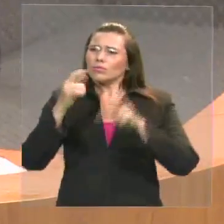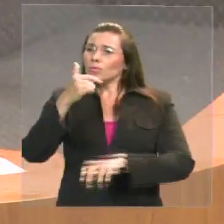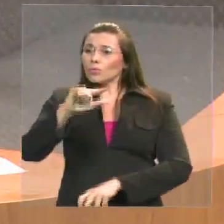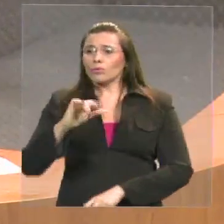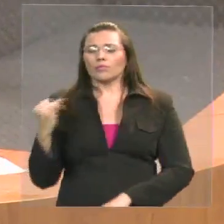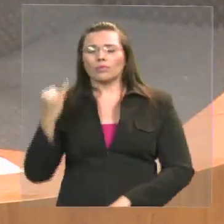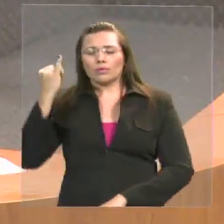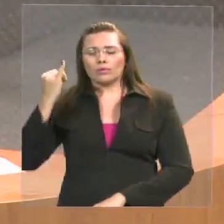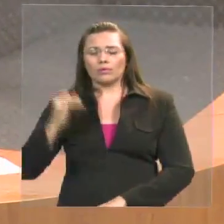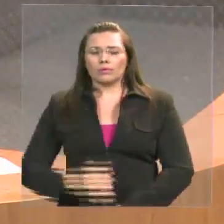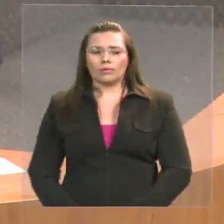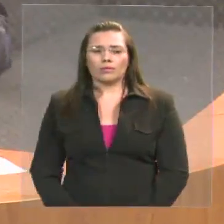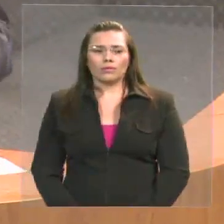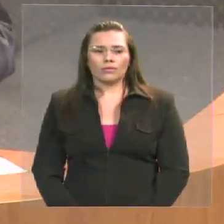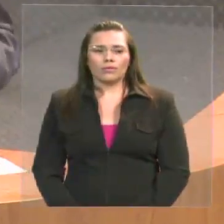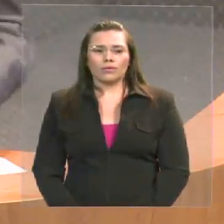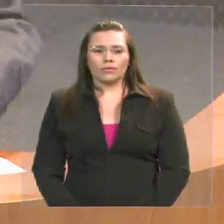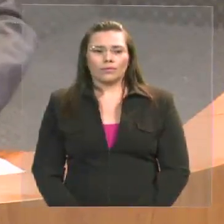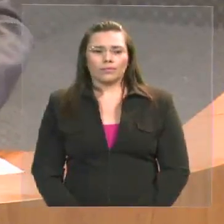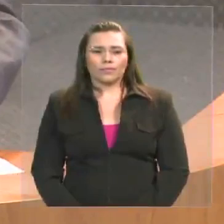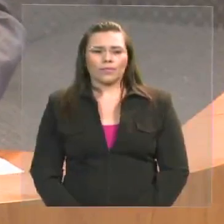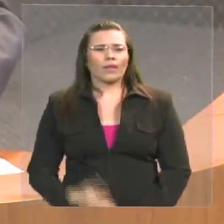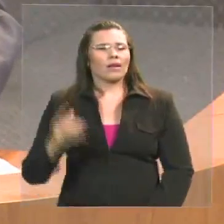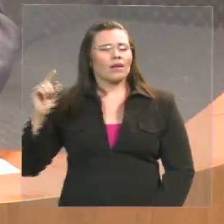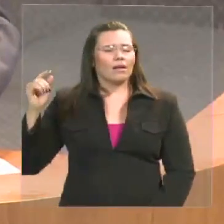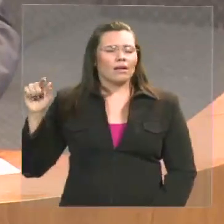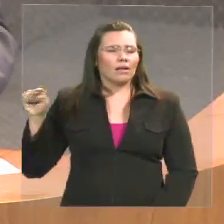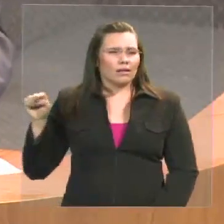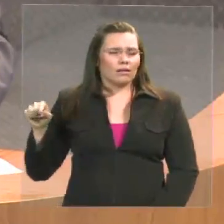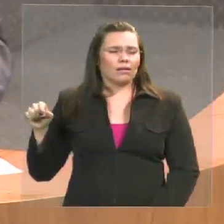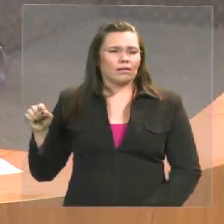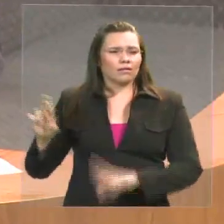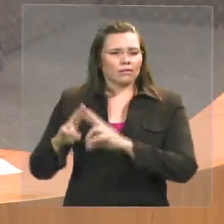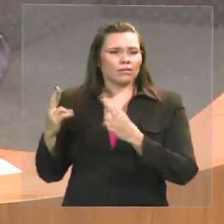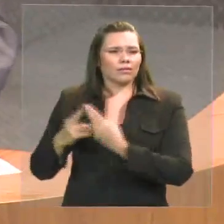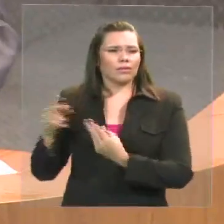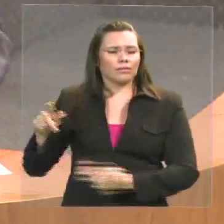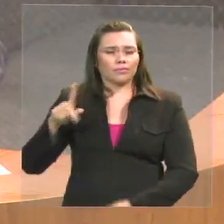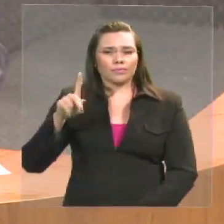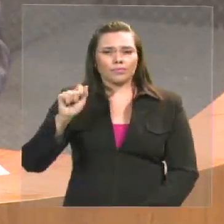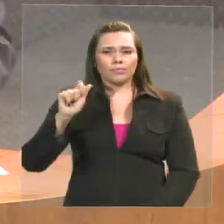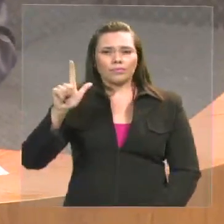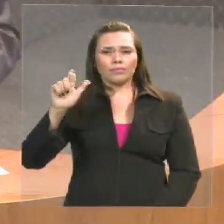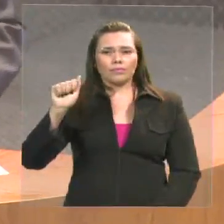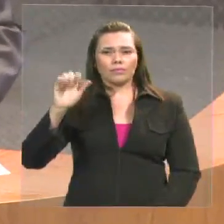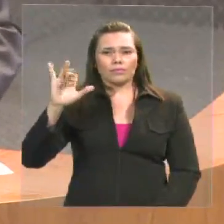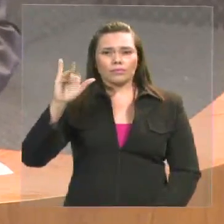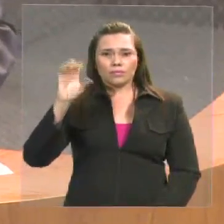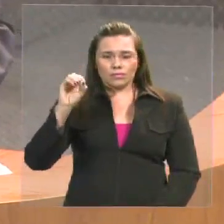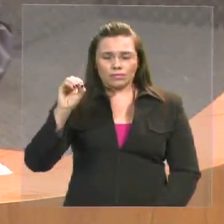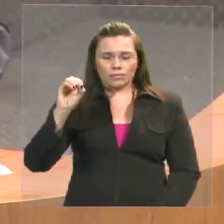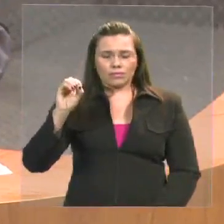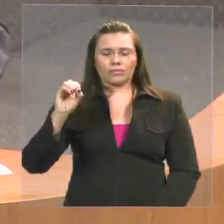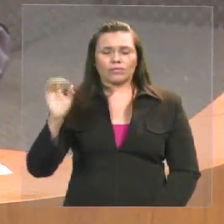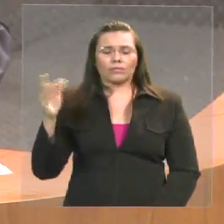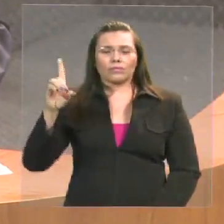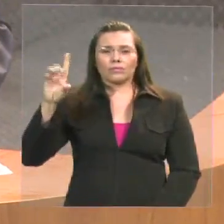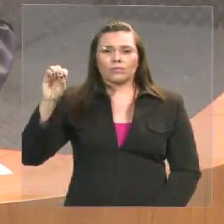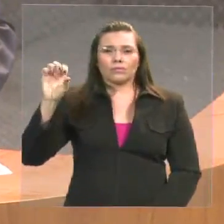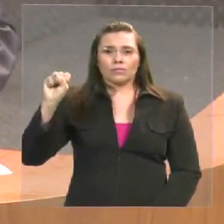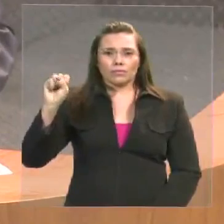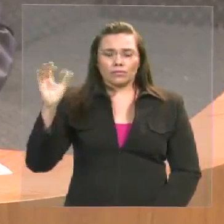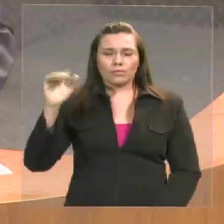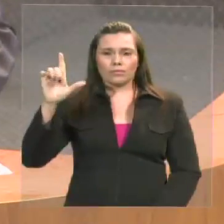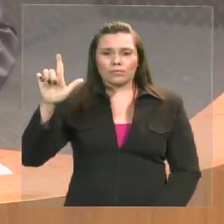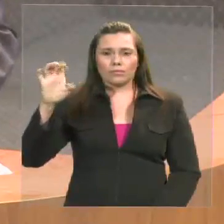lançamento dessas políticas lá no Palácio dos Leões, escola, mais emprego,